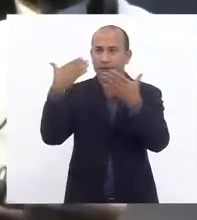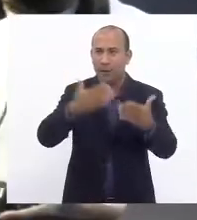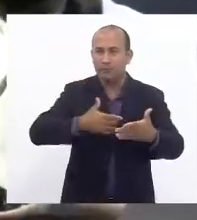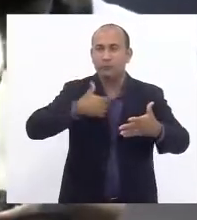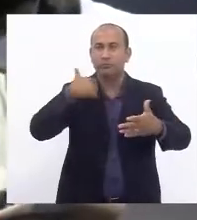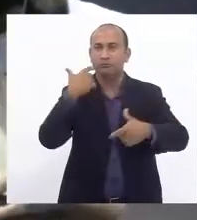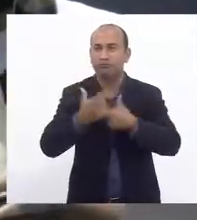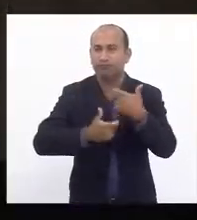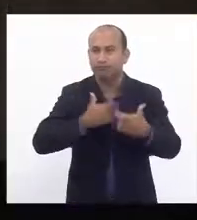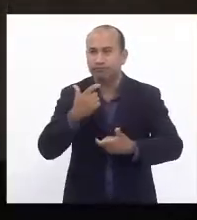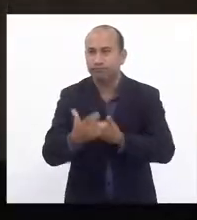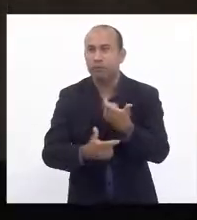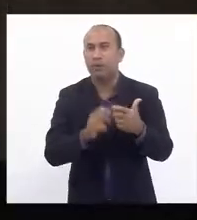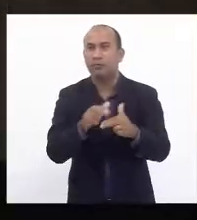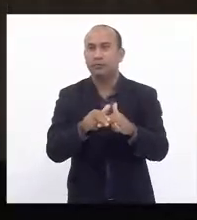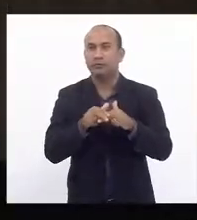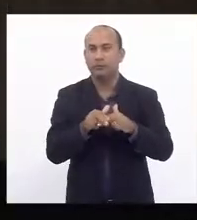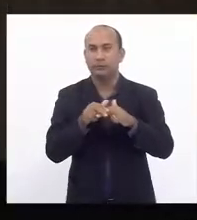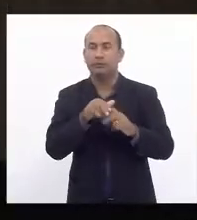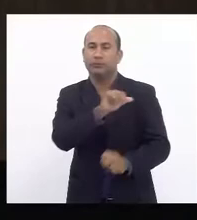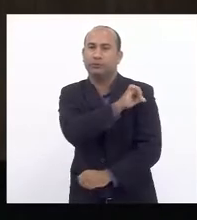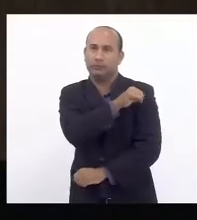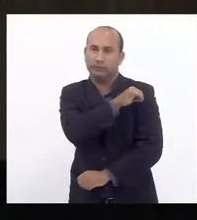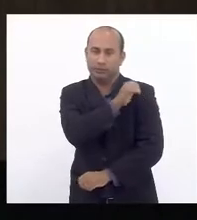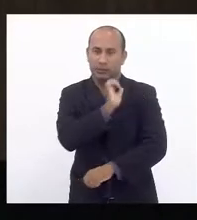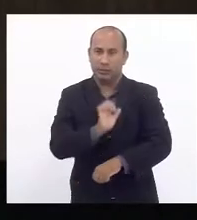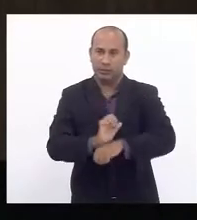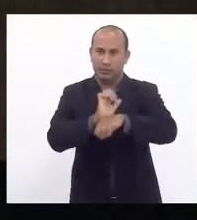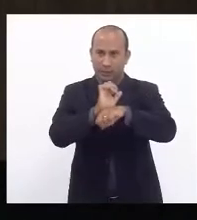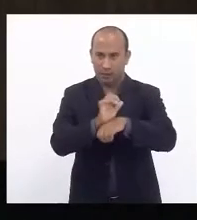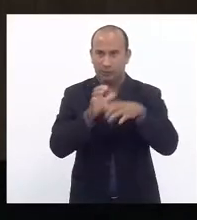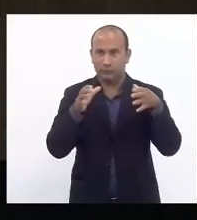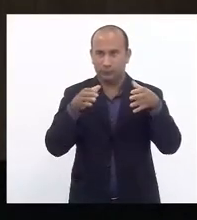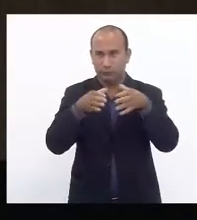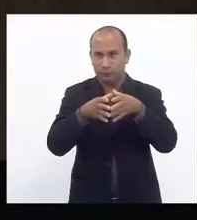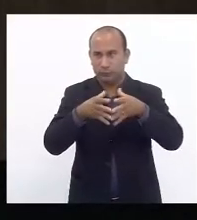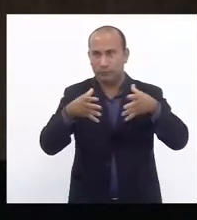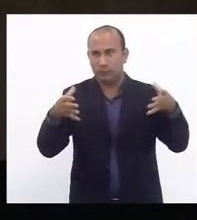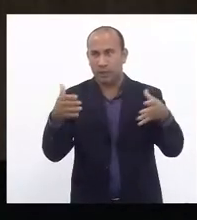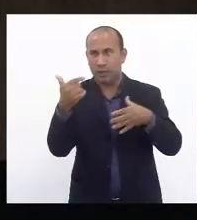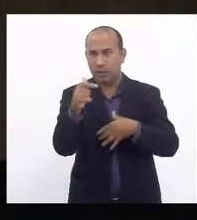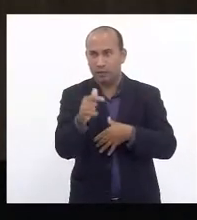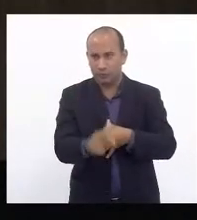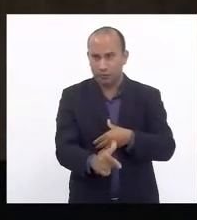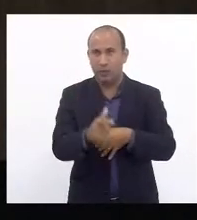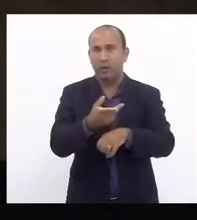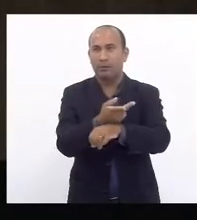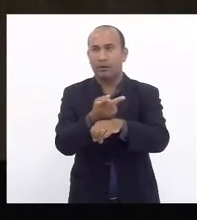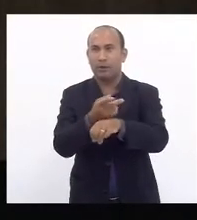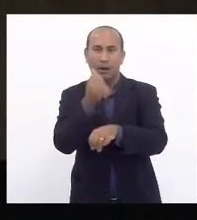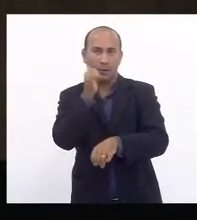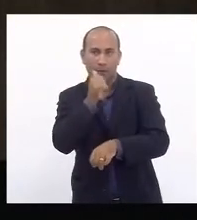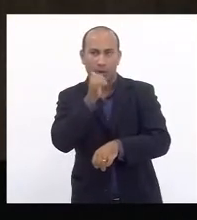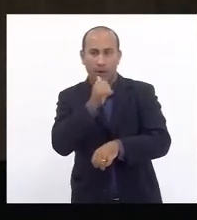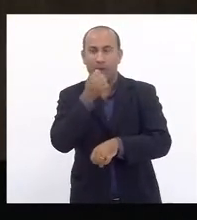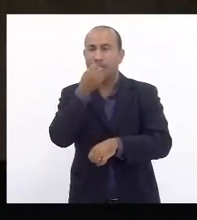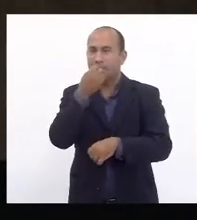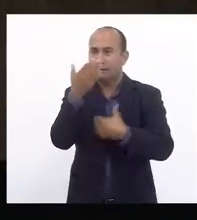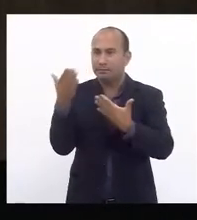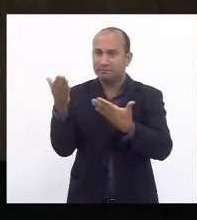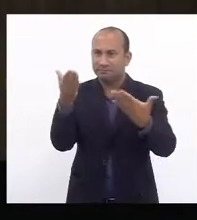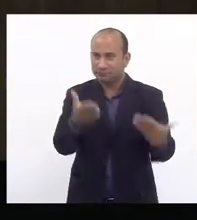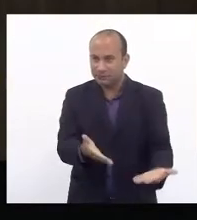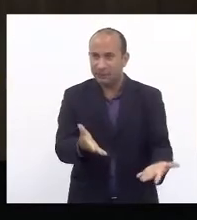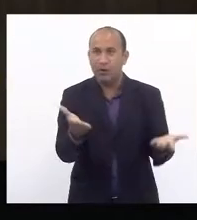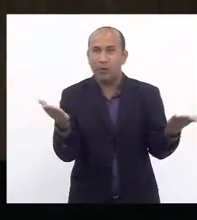de Janeiro era um dos estados maiores da federação que ainda não tinha a Procuradoria da Mulher. Sejam muito bem-vindas